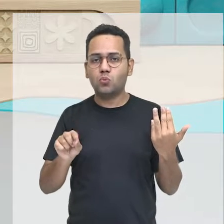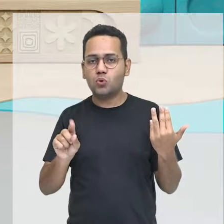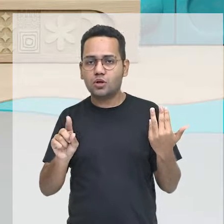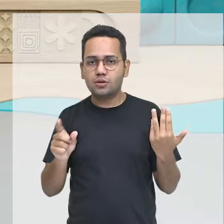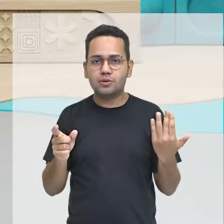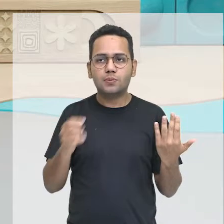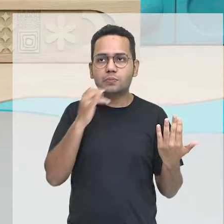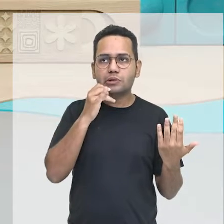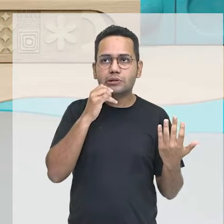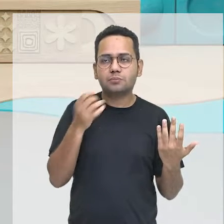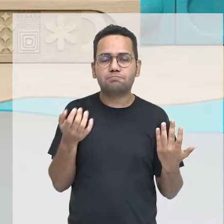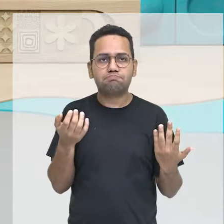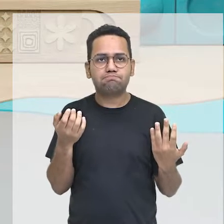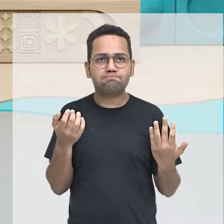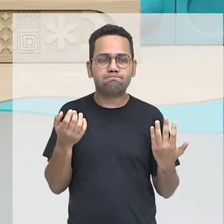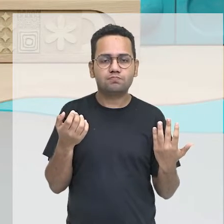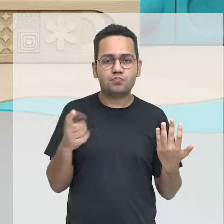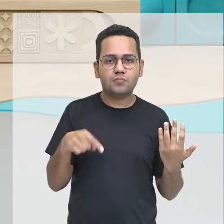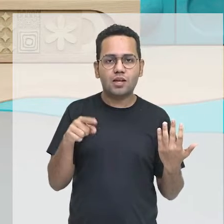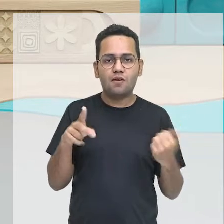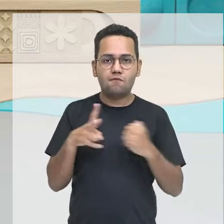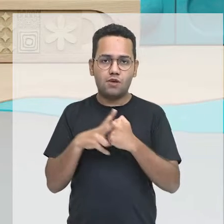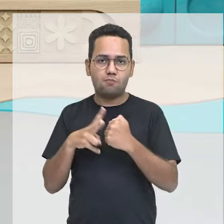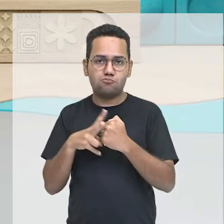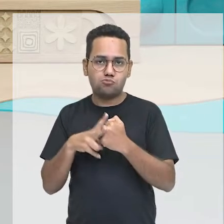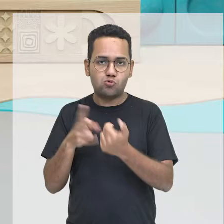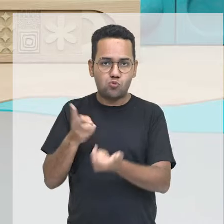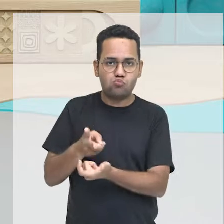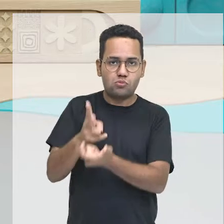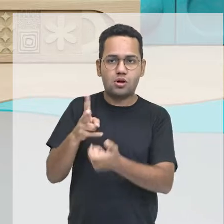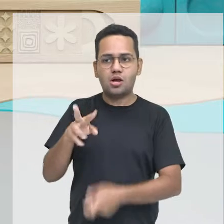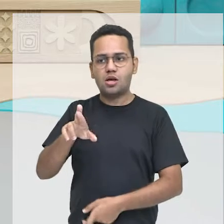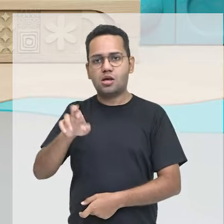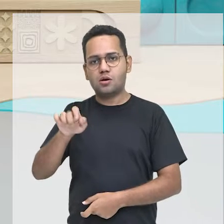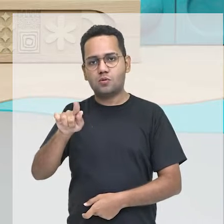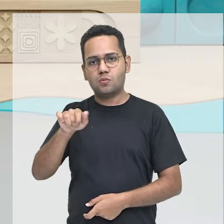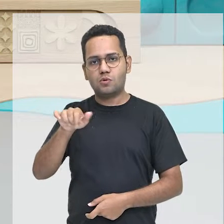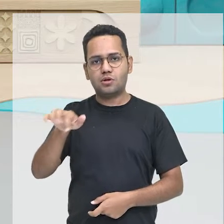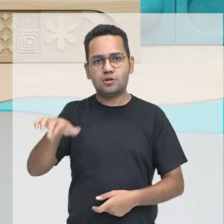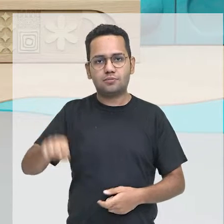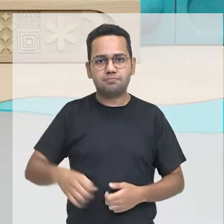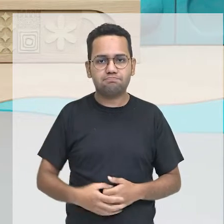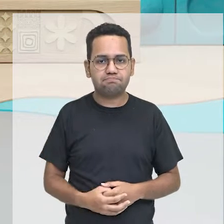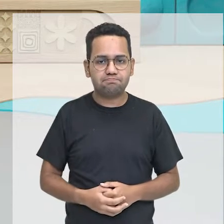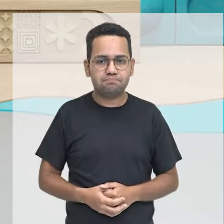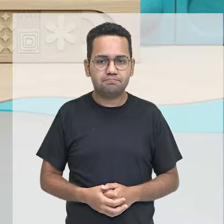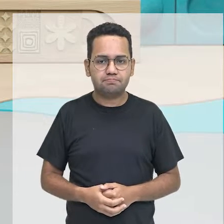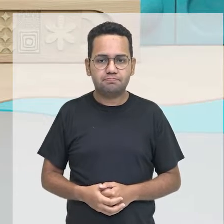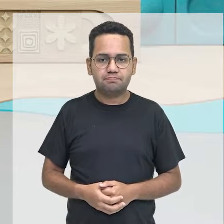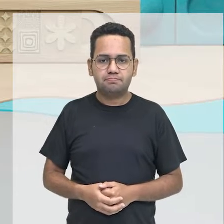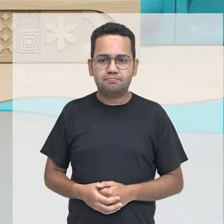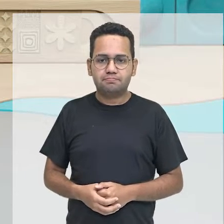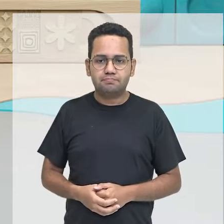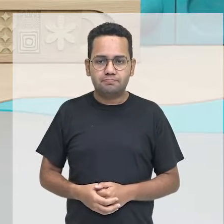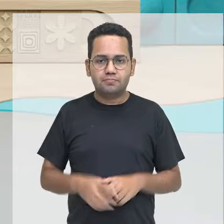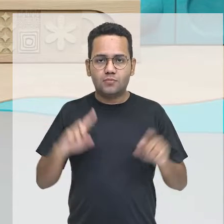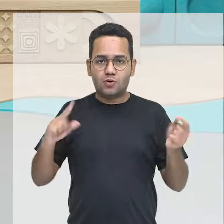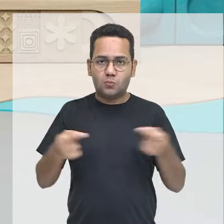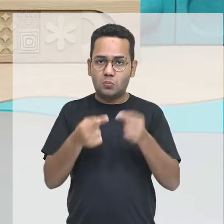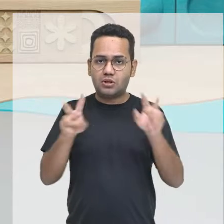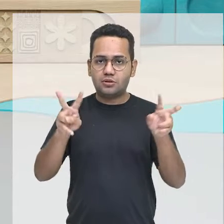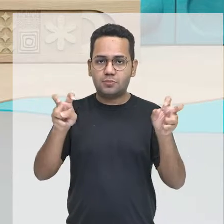vezes como verbos normais, verbos regulares, tá bom? De qualquer forma, todos eles são